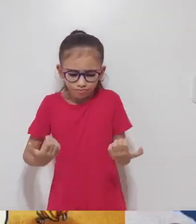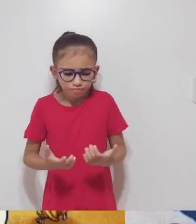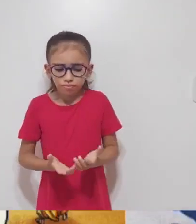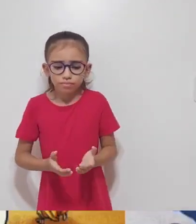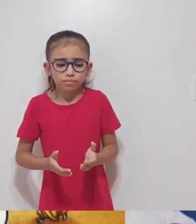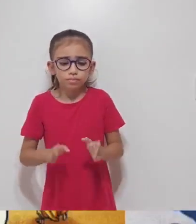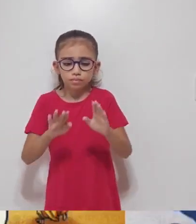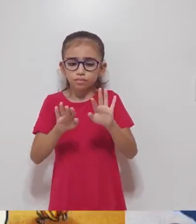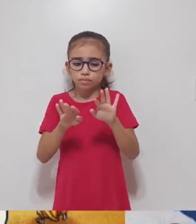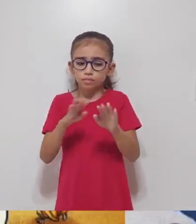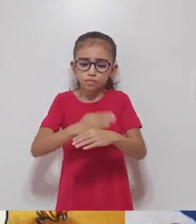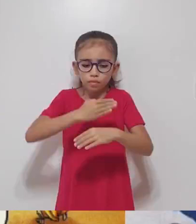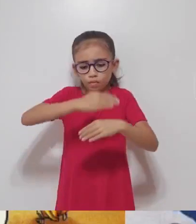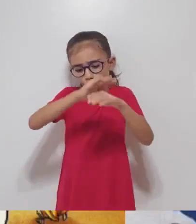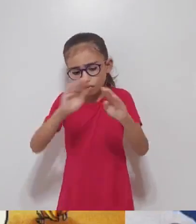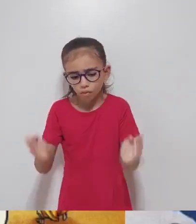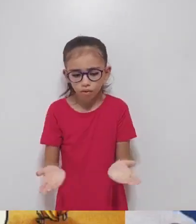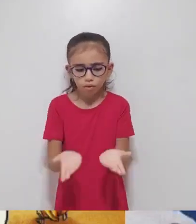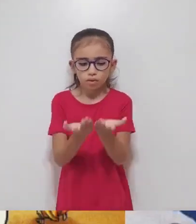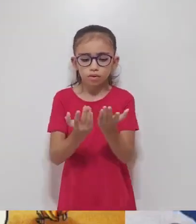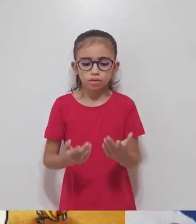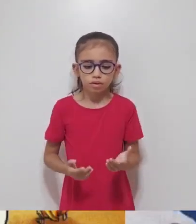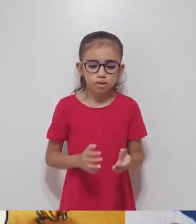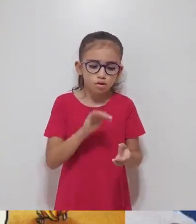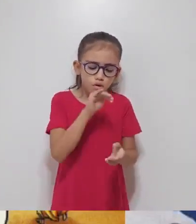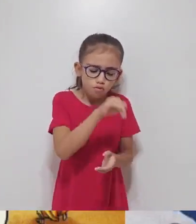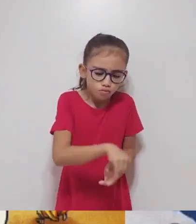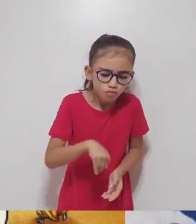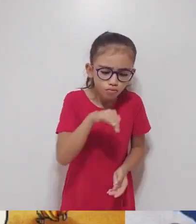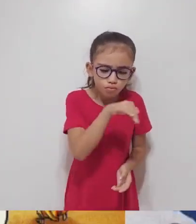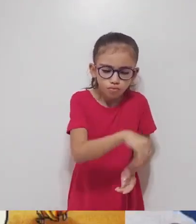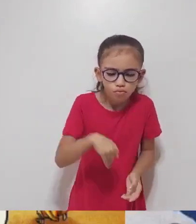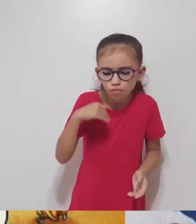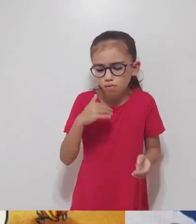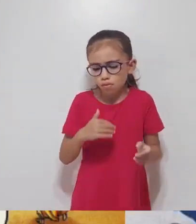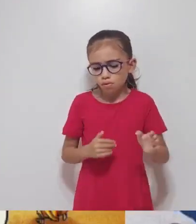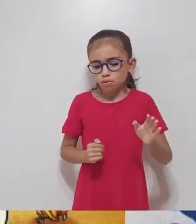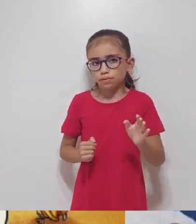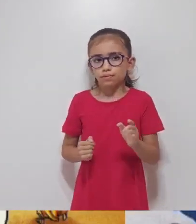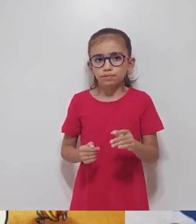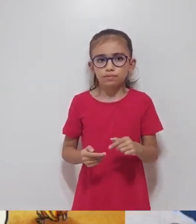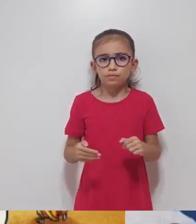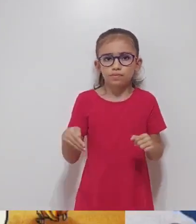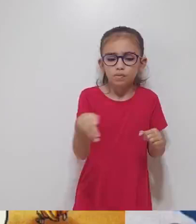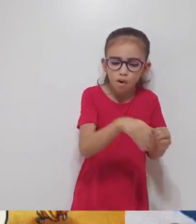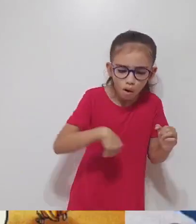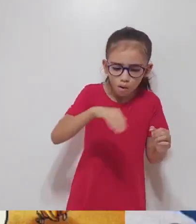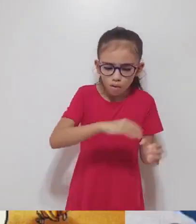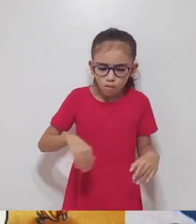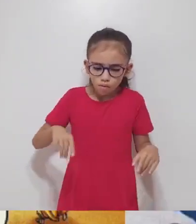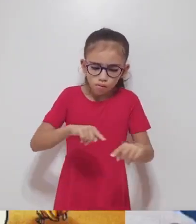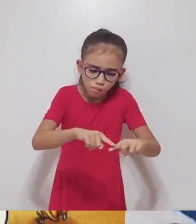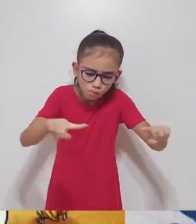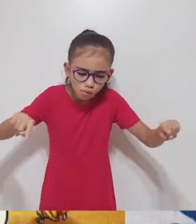o altar para adoração ao Senhor. Cavou uma valeta, né? Tirou o barro